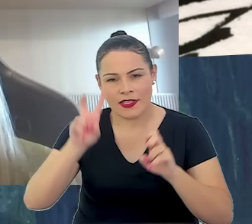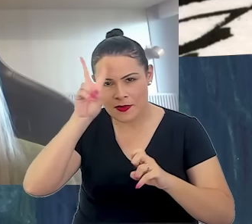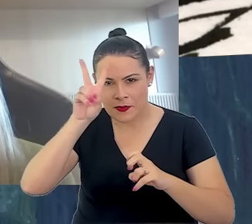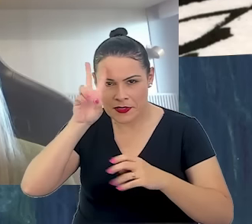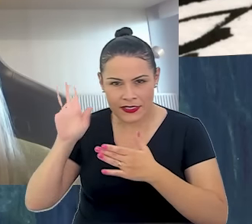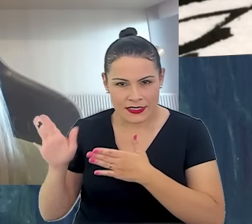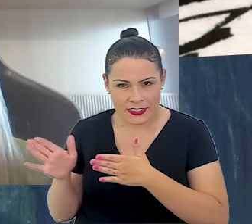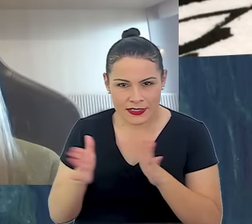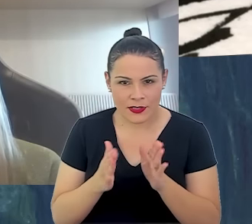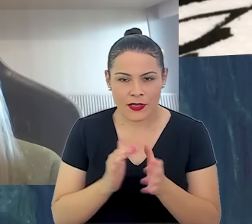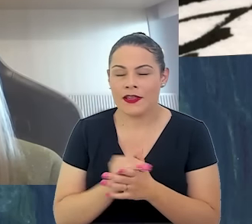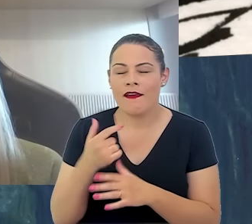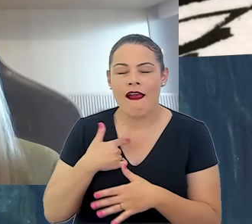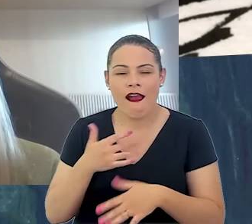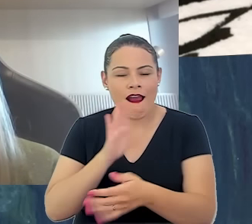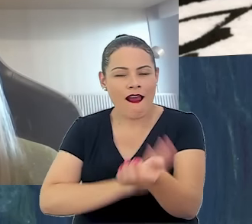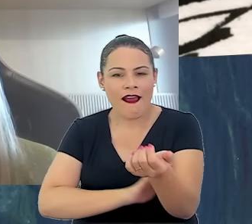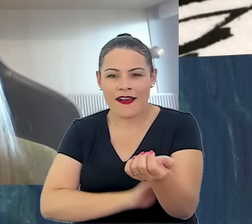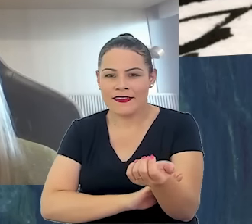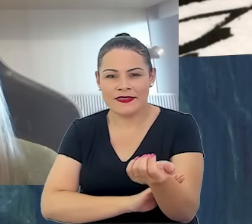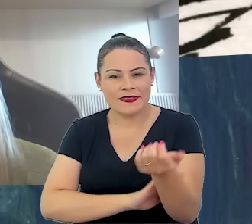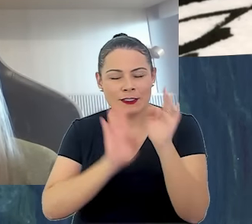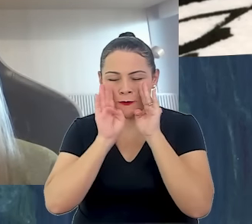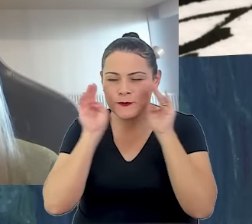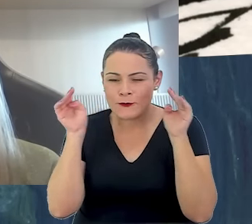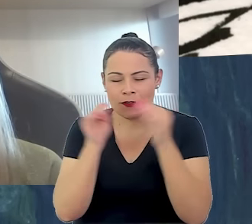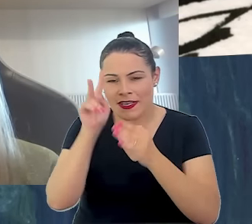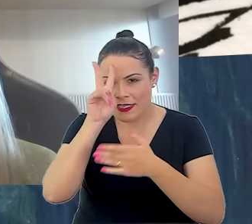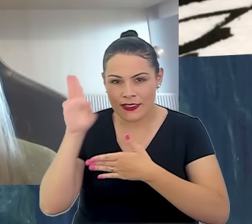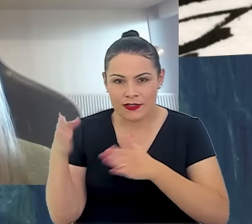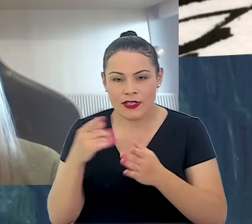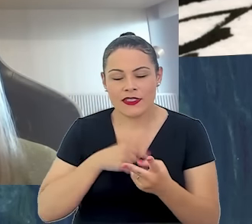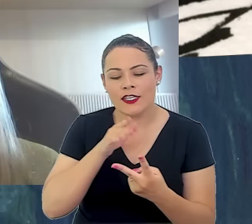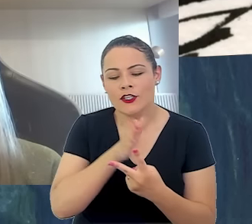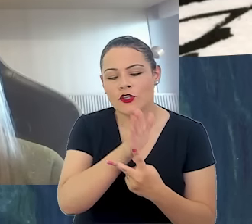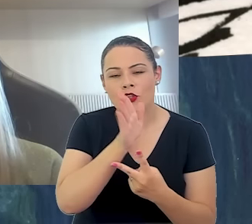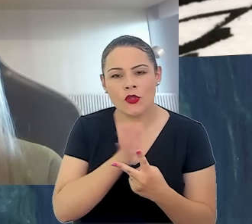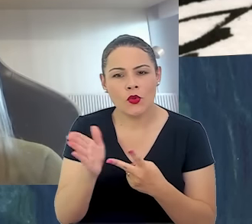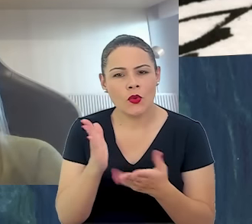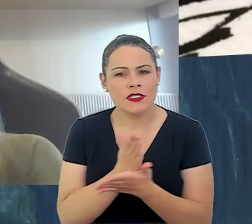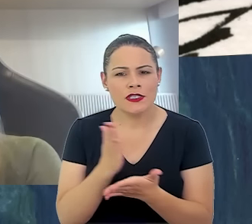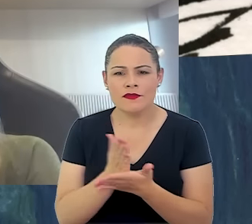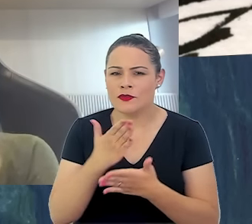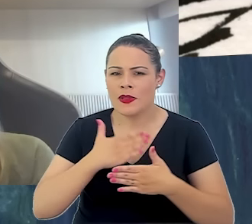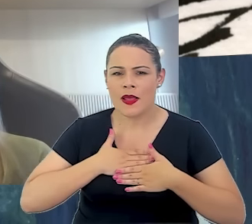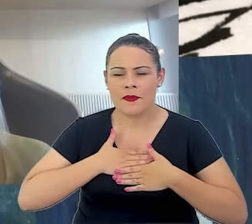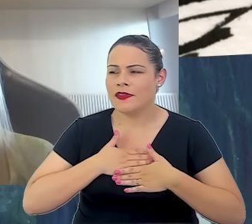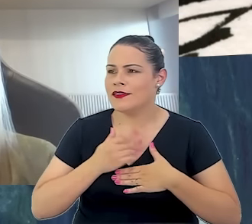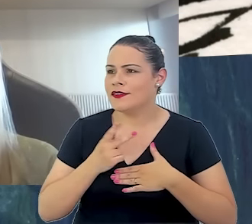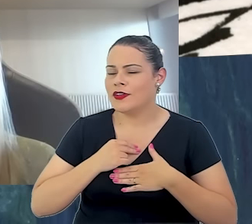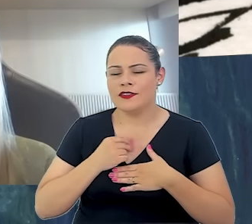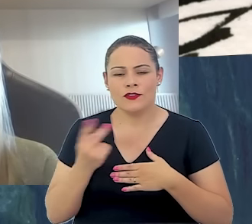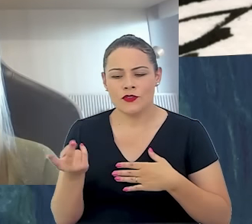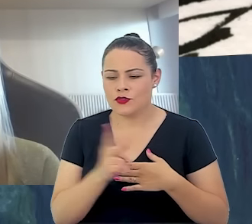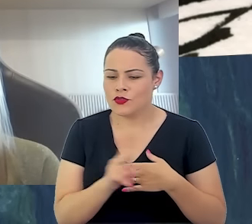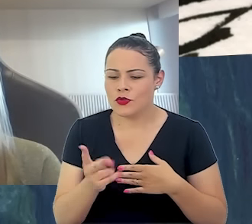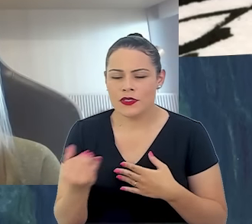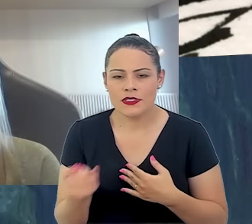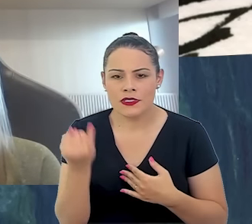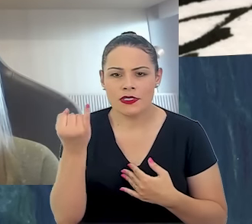sobre história né Eu sou aficcionado por história e tô em dois livros que para mim são muito